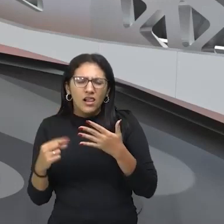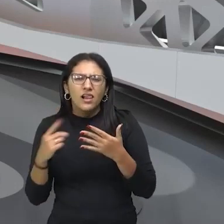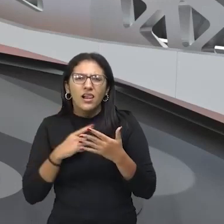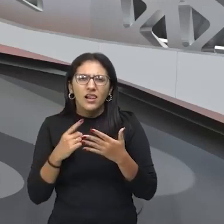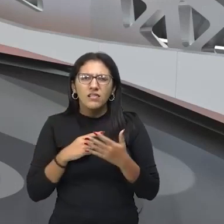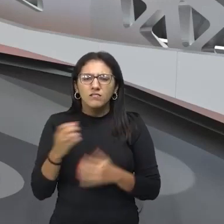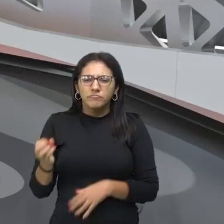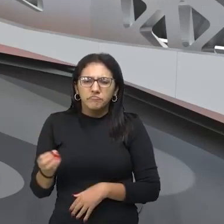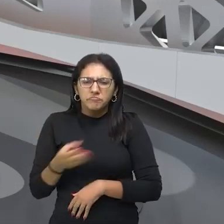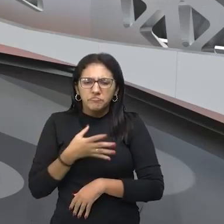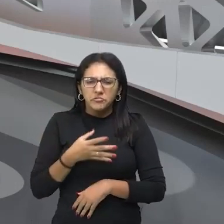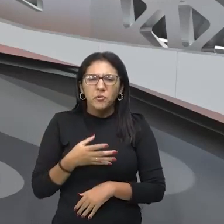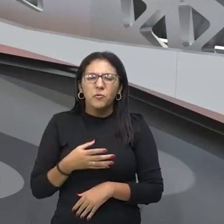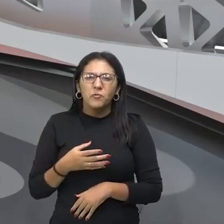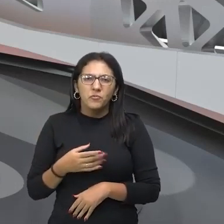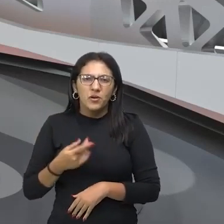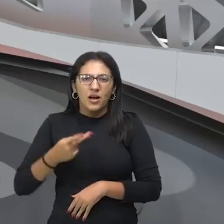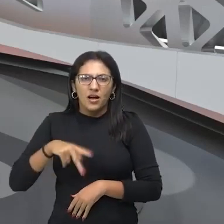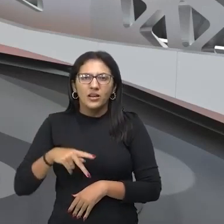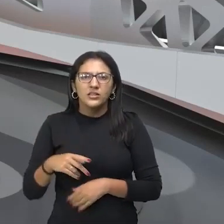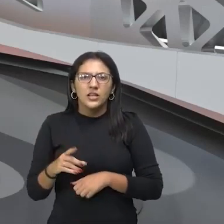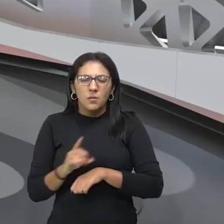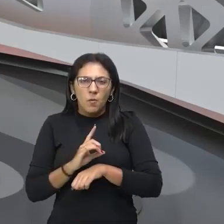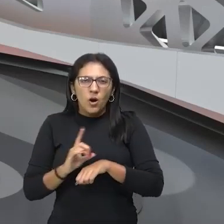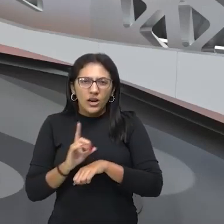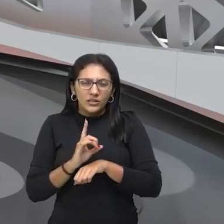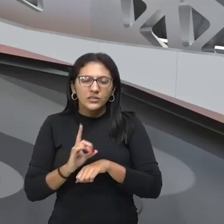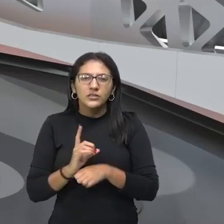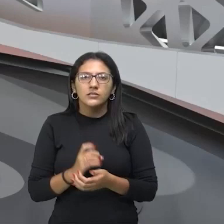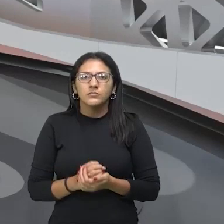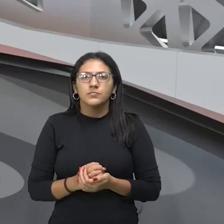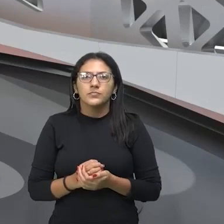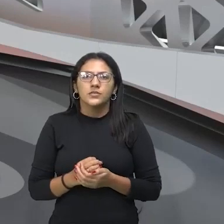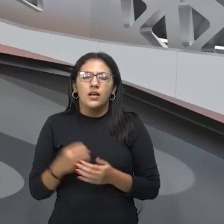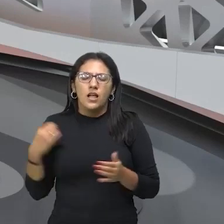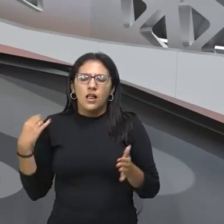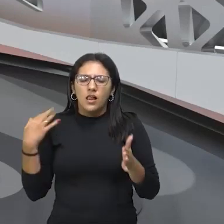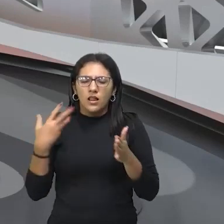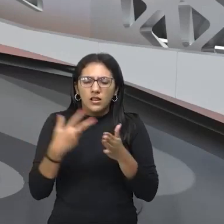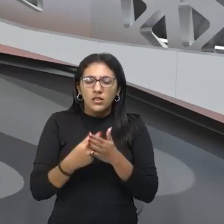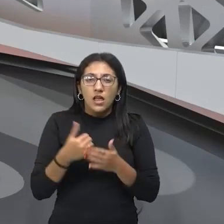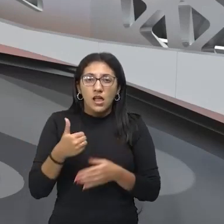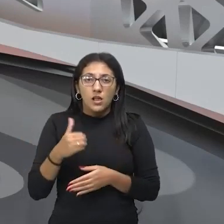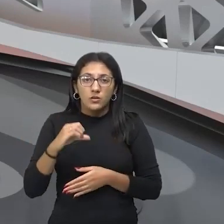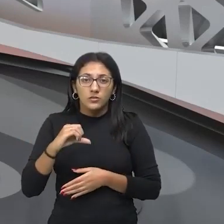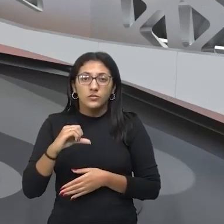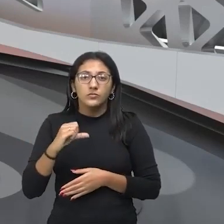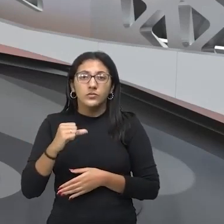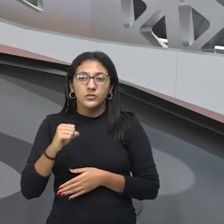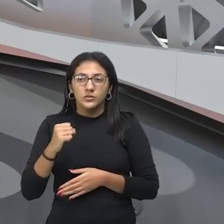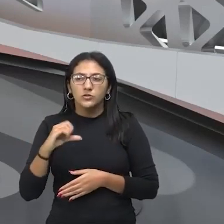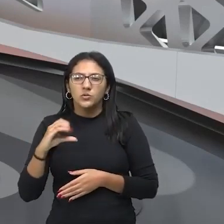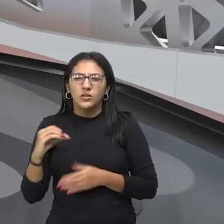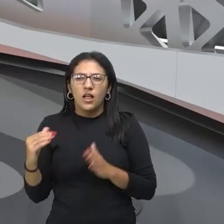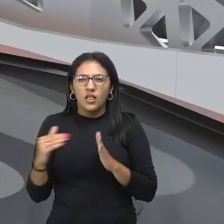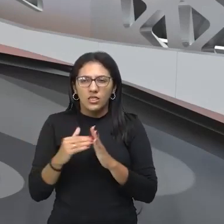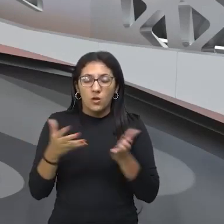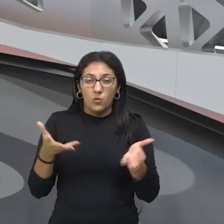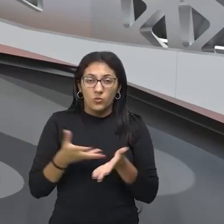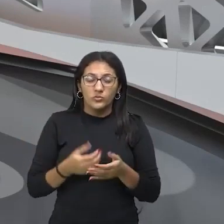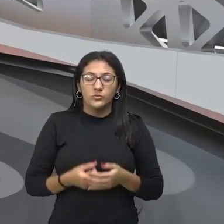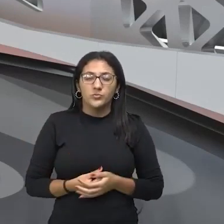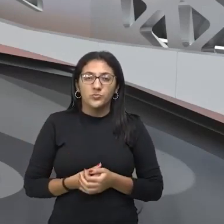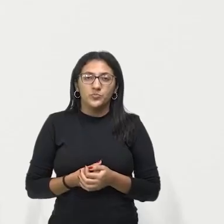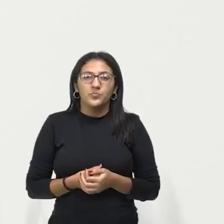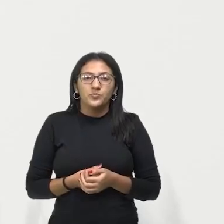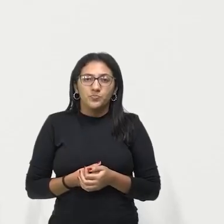etapa da redemocratização do país, eu vou destacar apenas os anos 90 até os dias de hoje, tá bom? Então